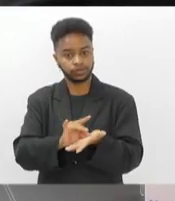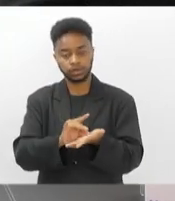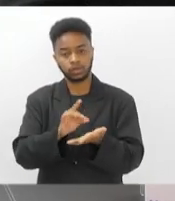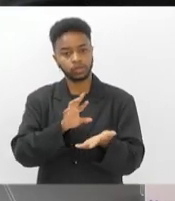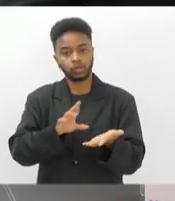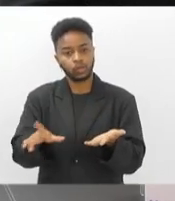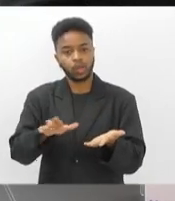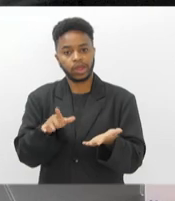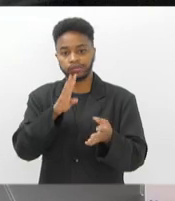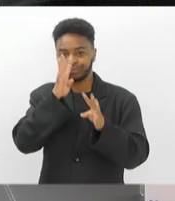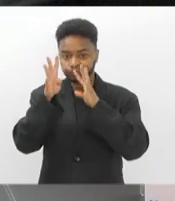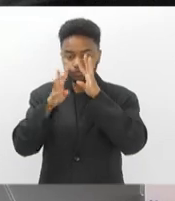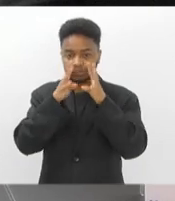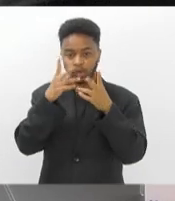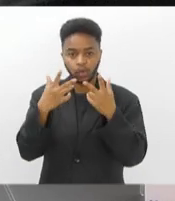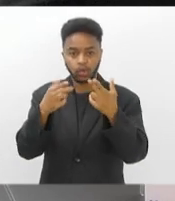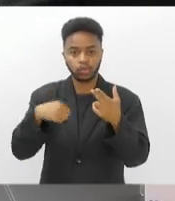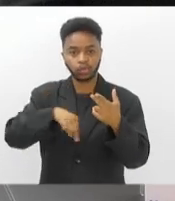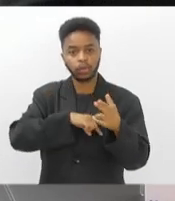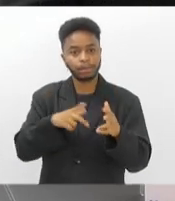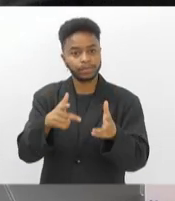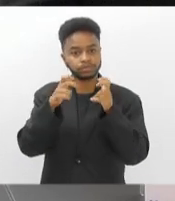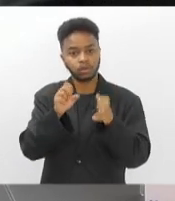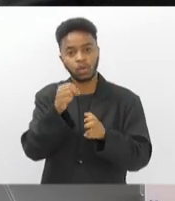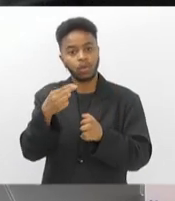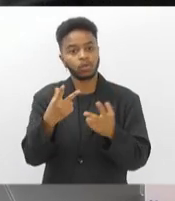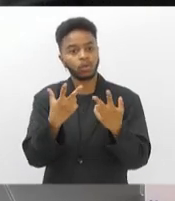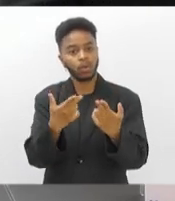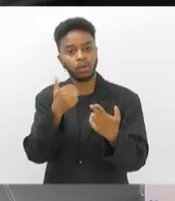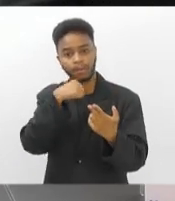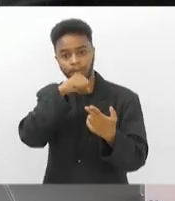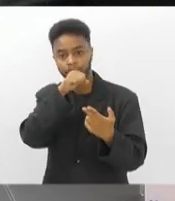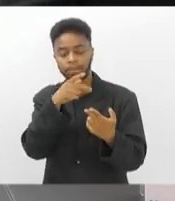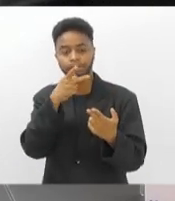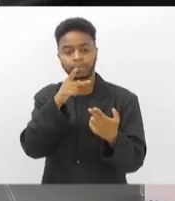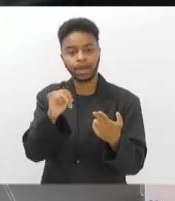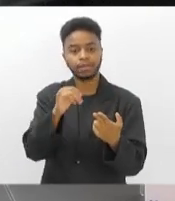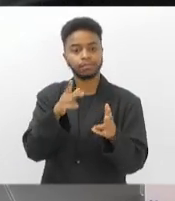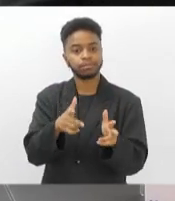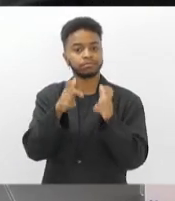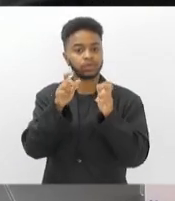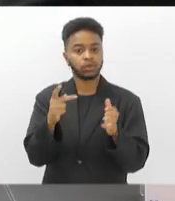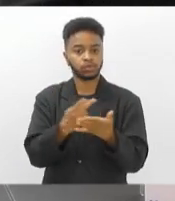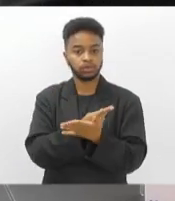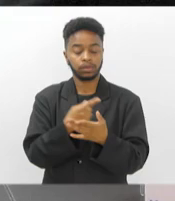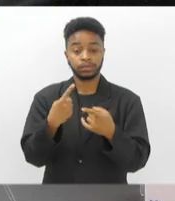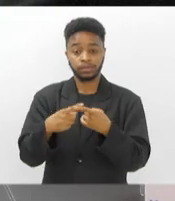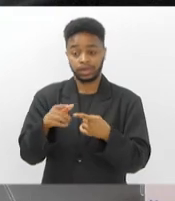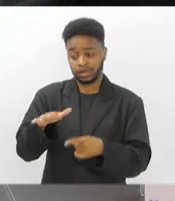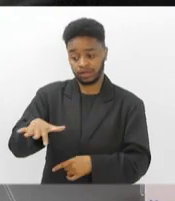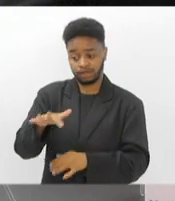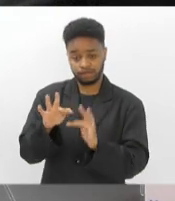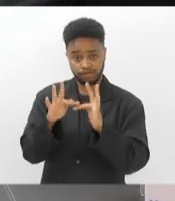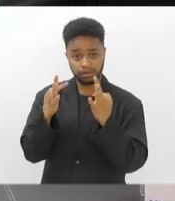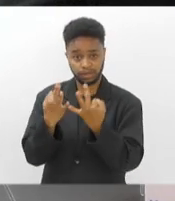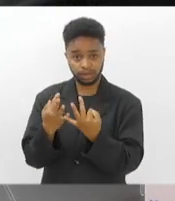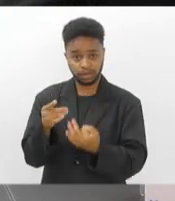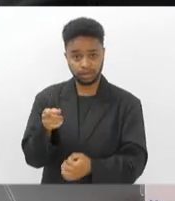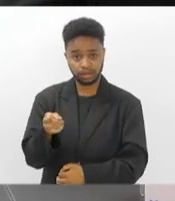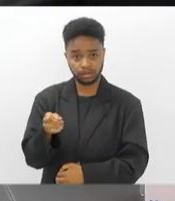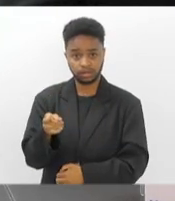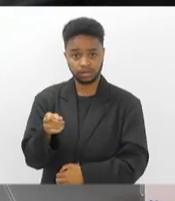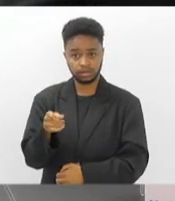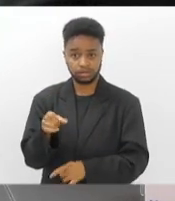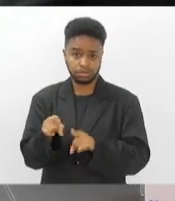não daquilo que nós estamos vendo ou pelo menos que as mães e pais entendem que que é o que tá acontecendo porque para essas mães e pais e